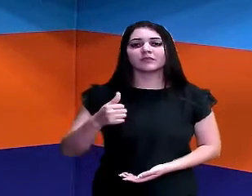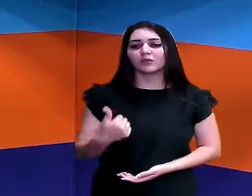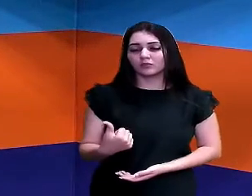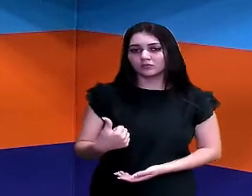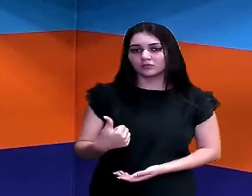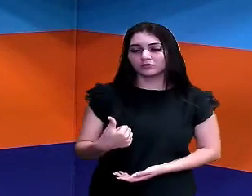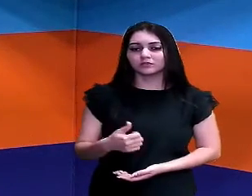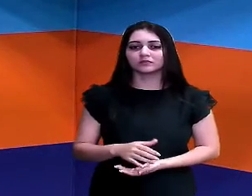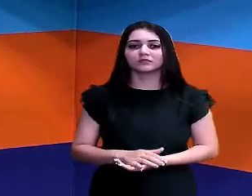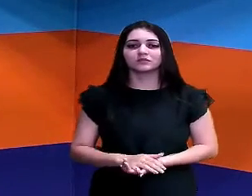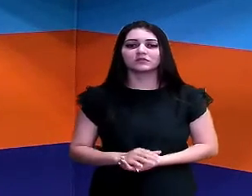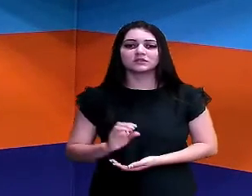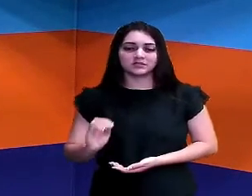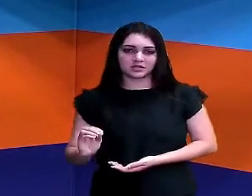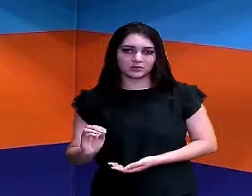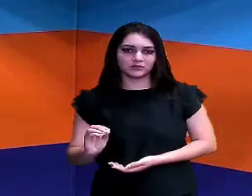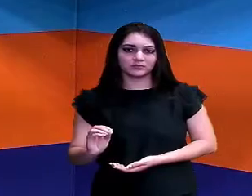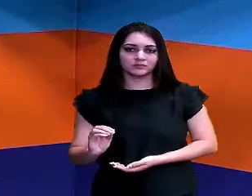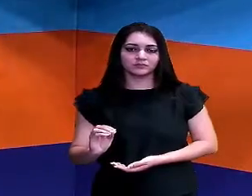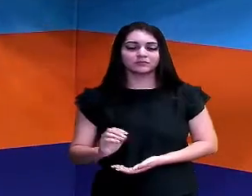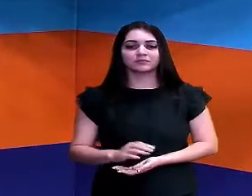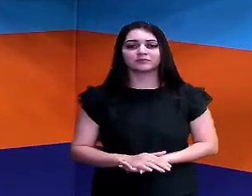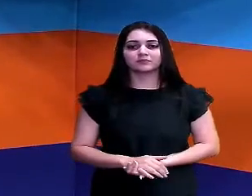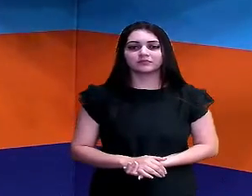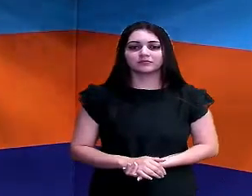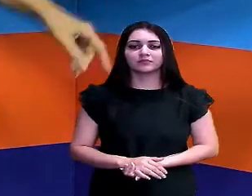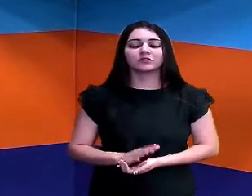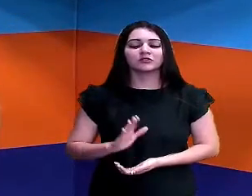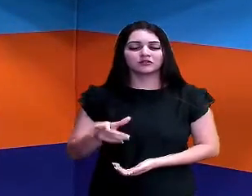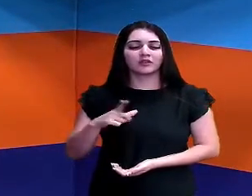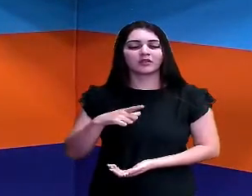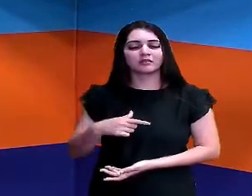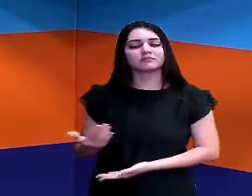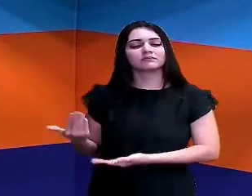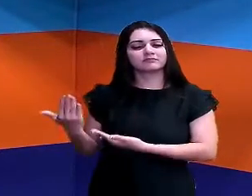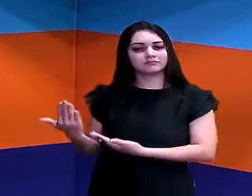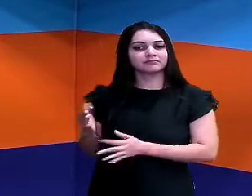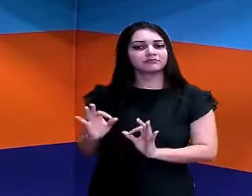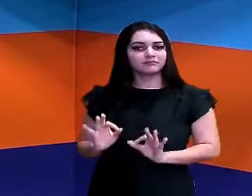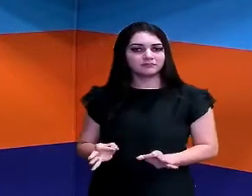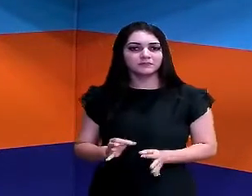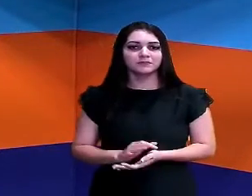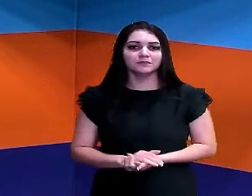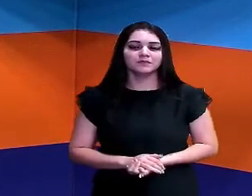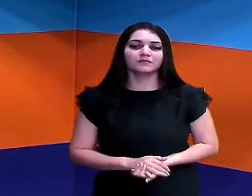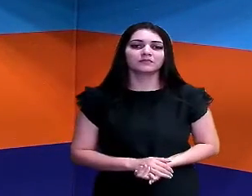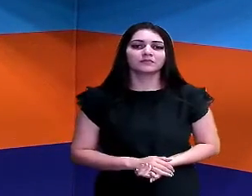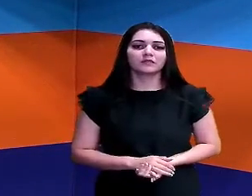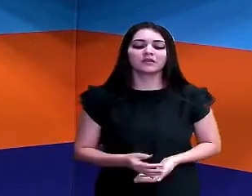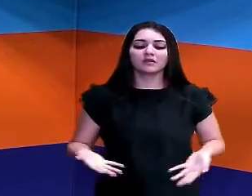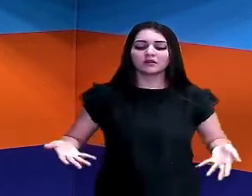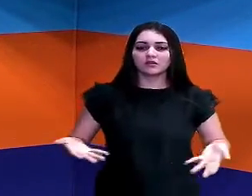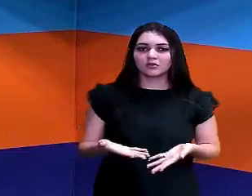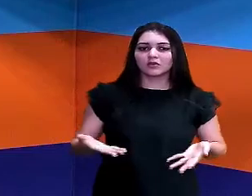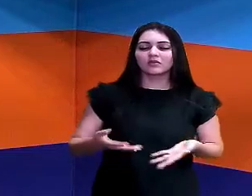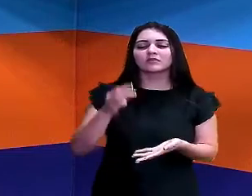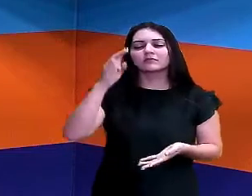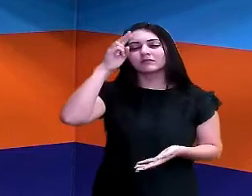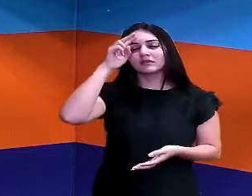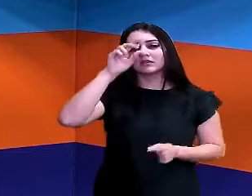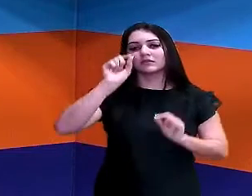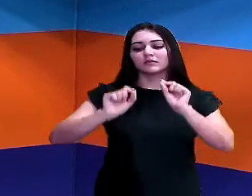2, 1 e 0, que já está aqui, tá certo? Agora a gente vai